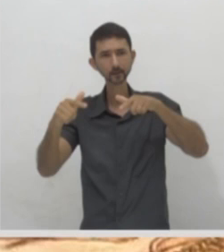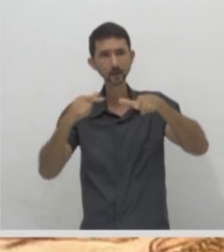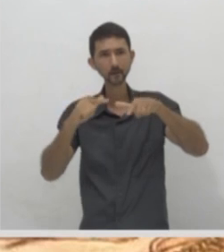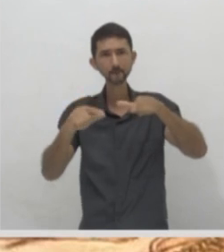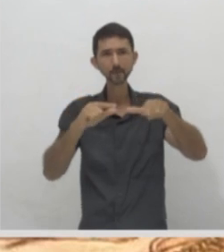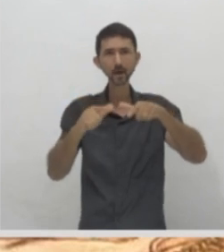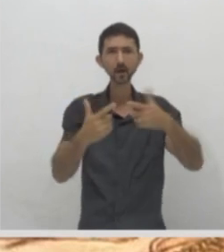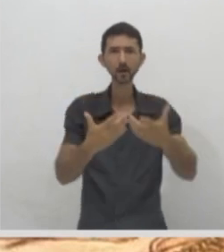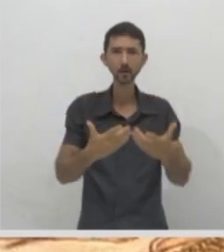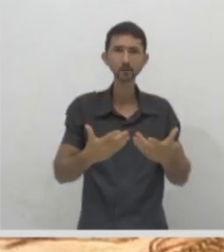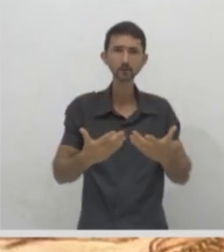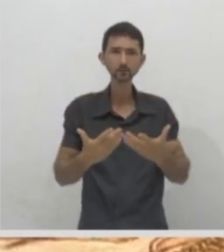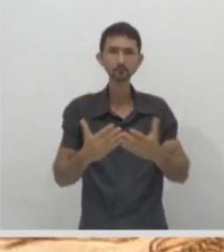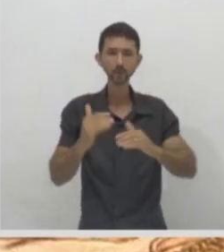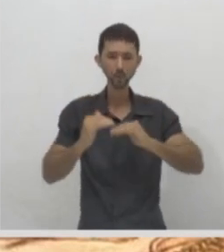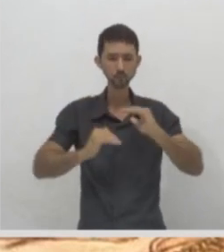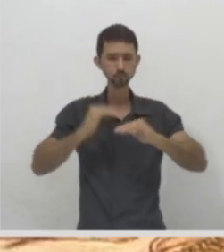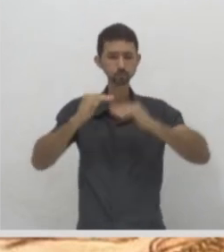aí